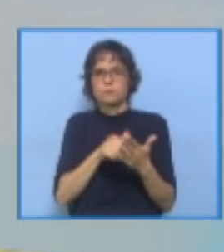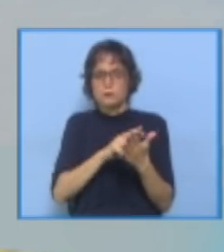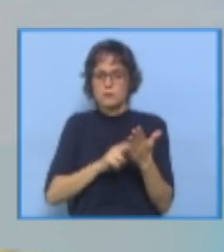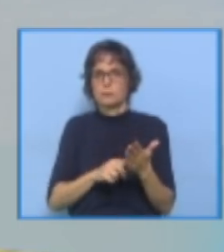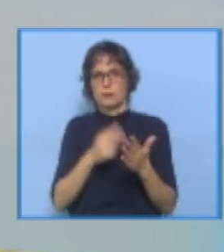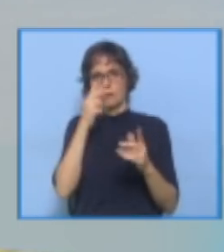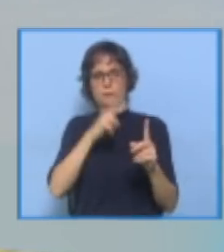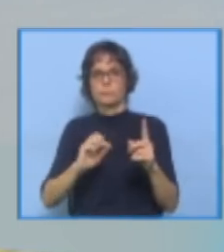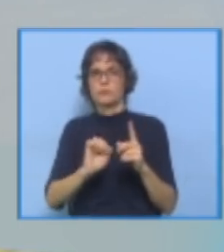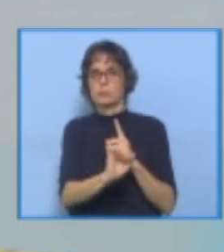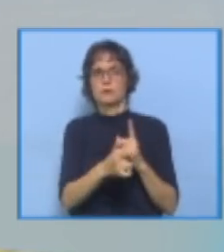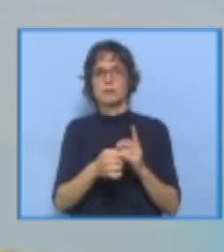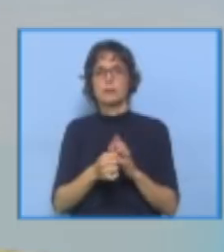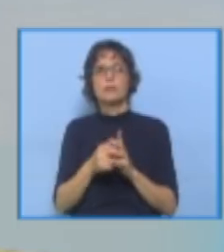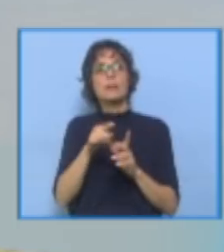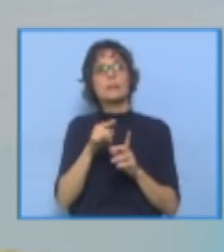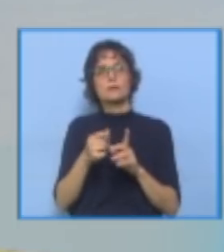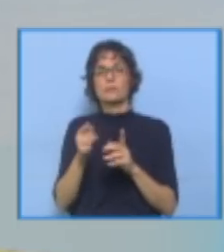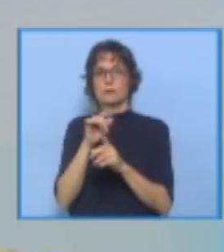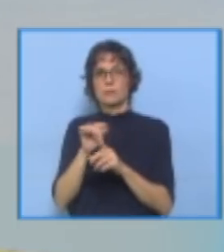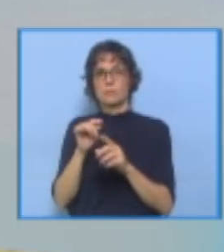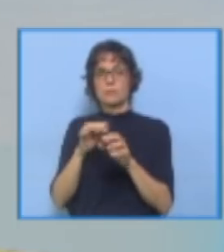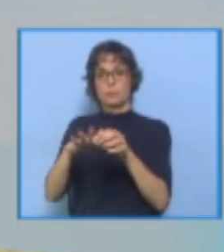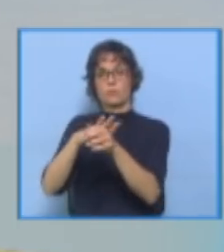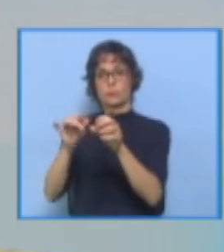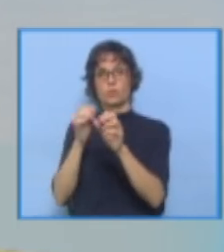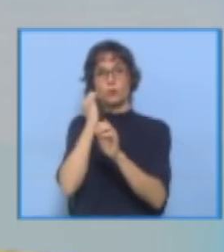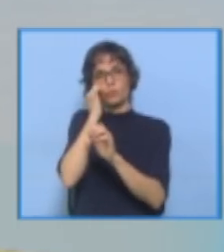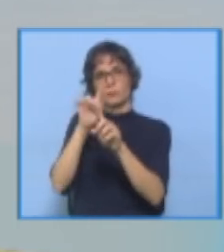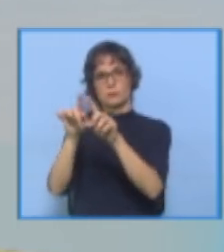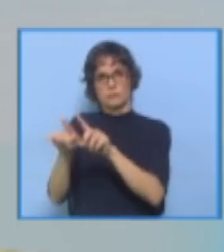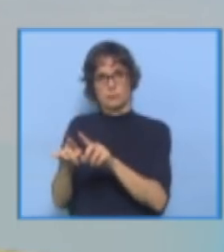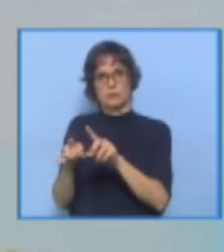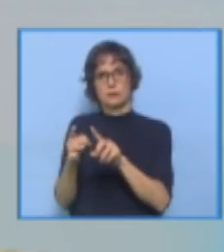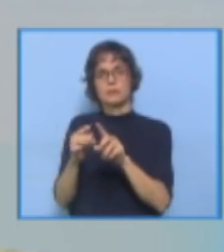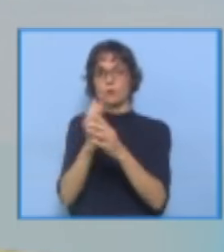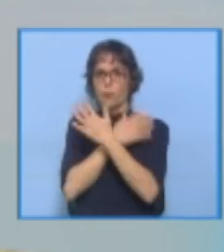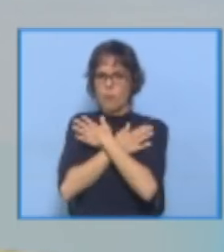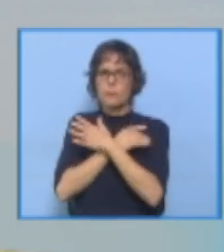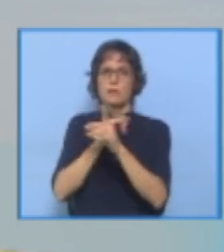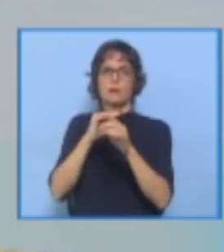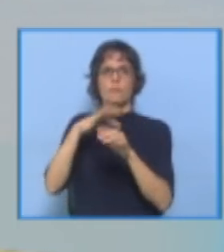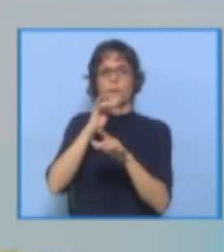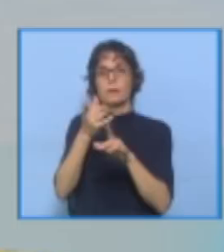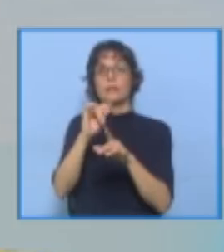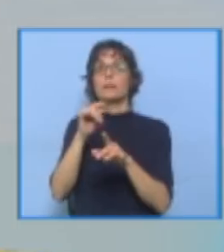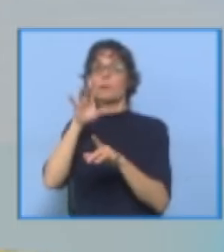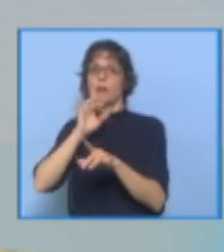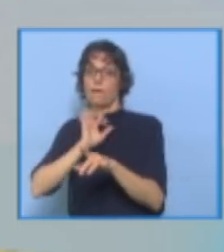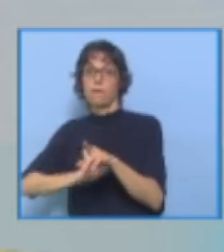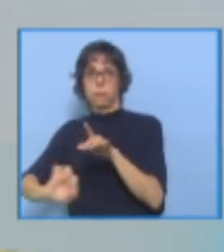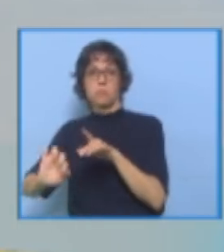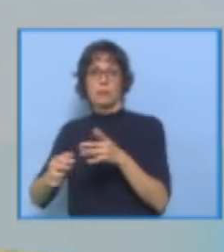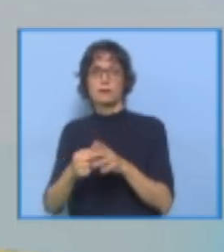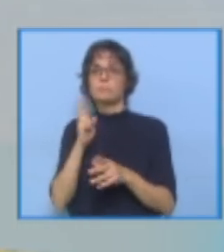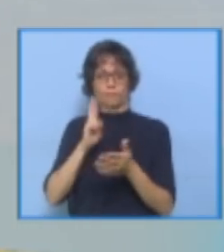conhecidos, situações de dor, para depois chegar de facto à sua pequena Françoise, não é? À sua filha. E o que é que ele nos diz sobre a